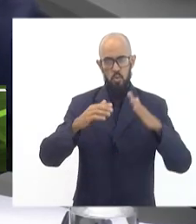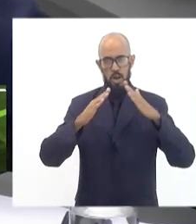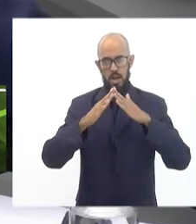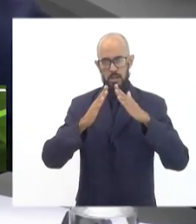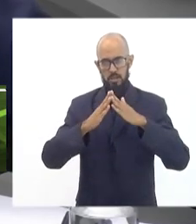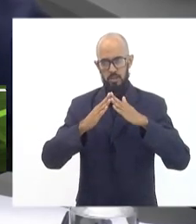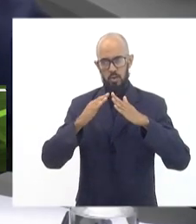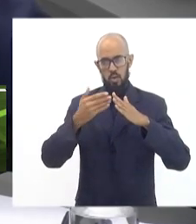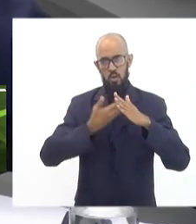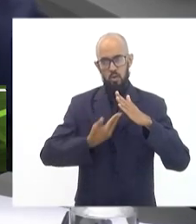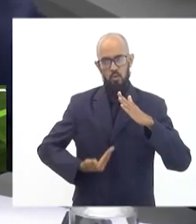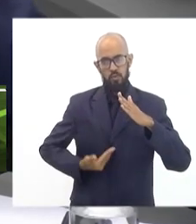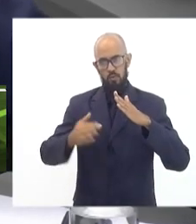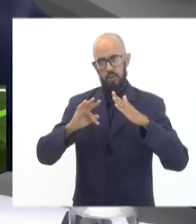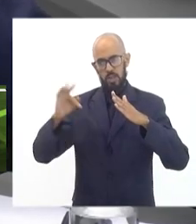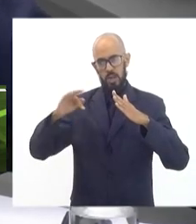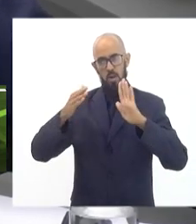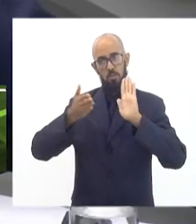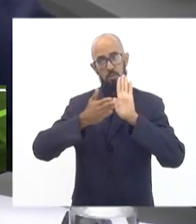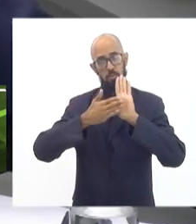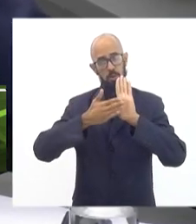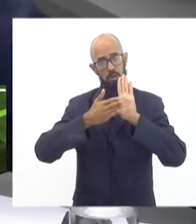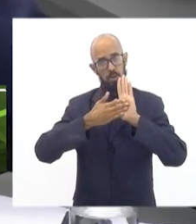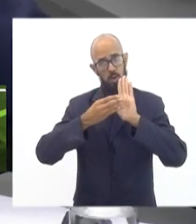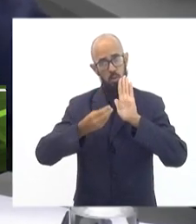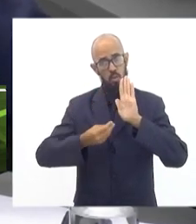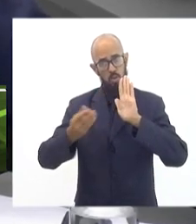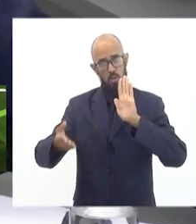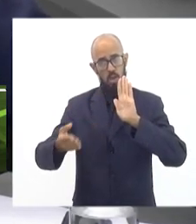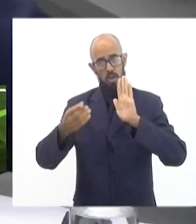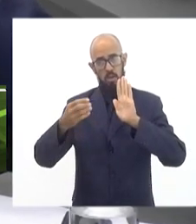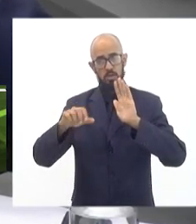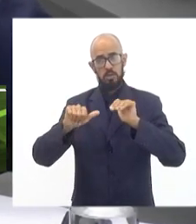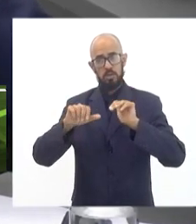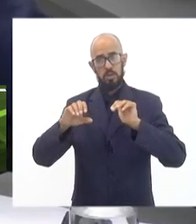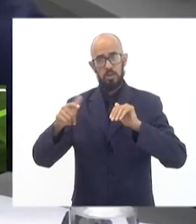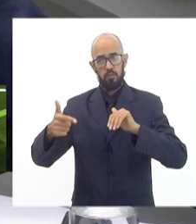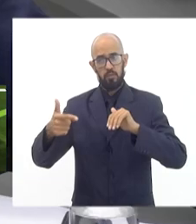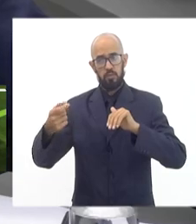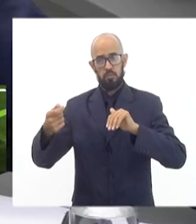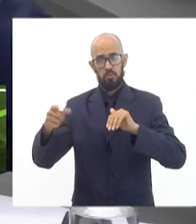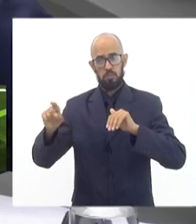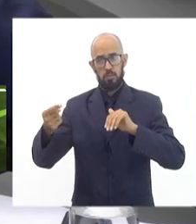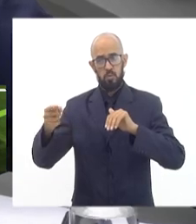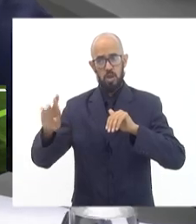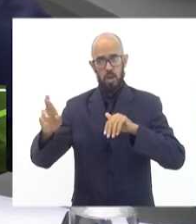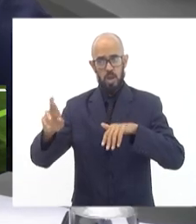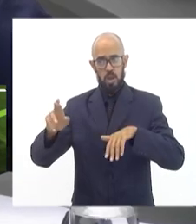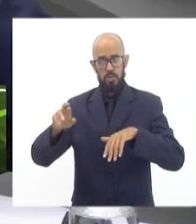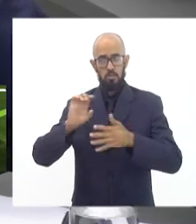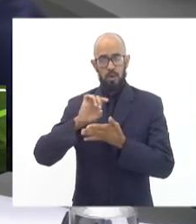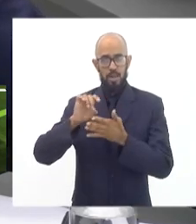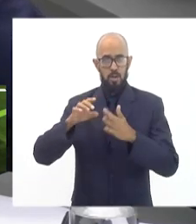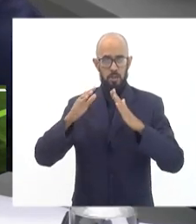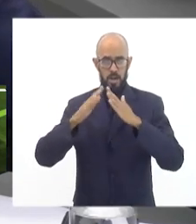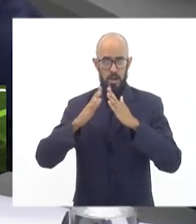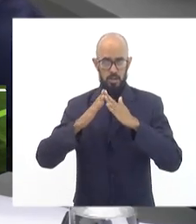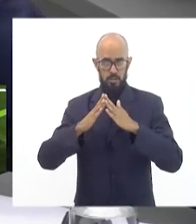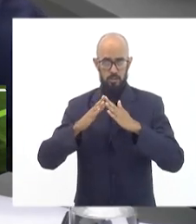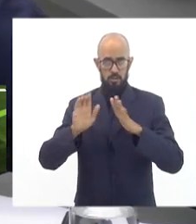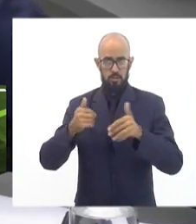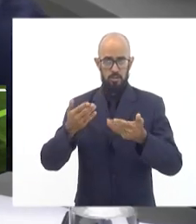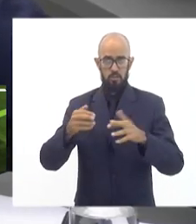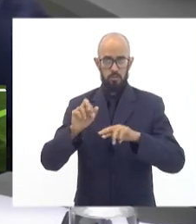comprometeu em botar 120 mil reais por unidade vamos aguardar nós estamos fazendo a nossa prática fazer